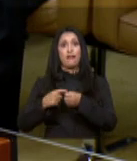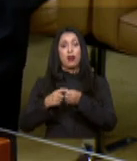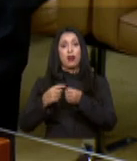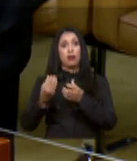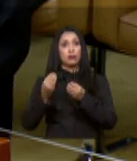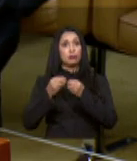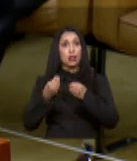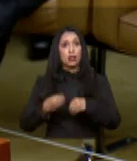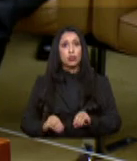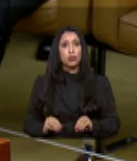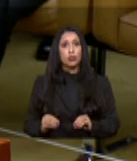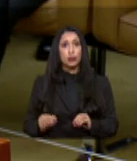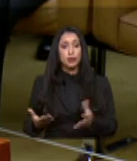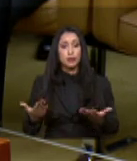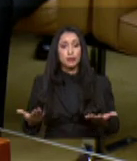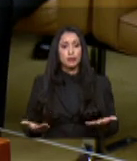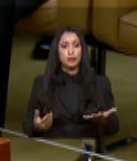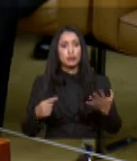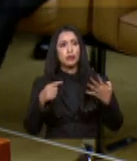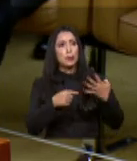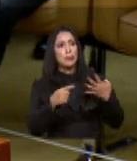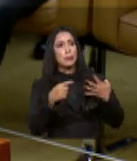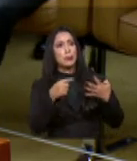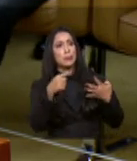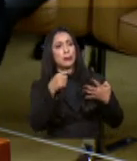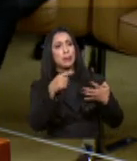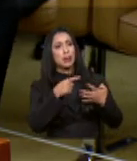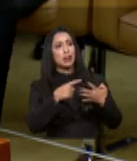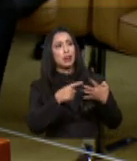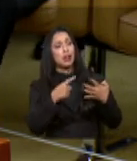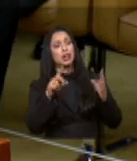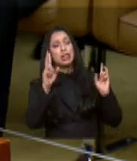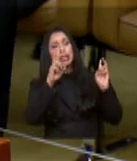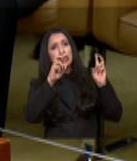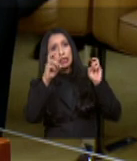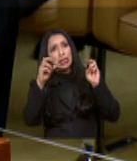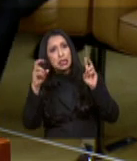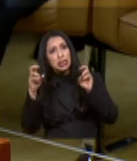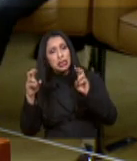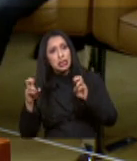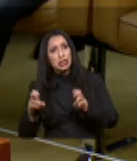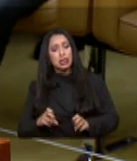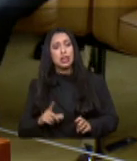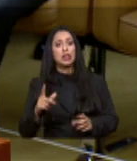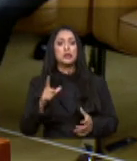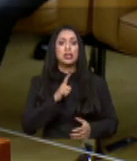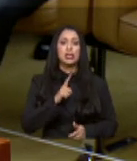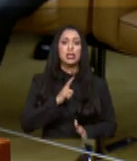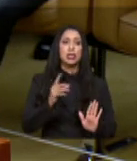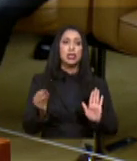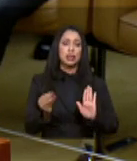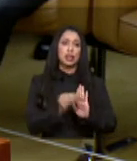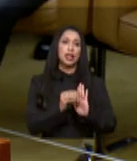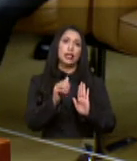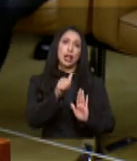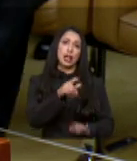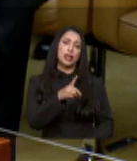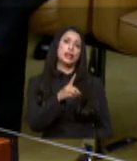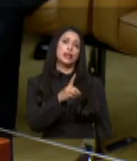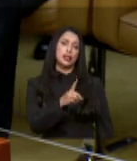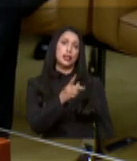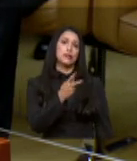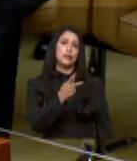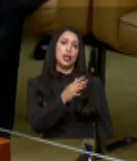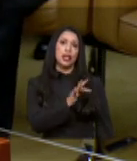aqui alguns dos efeitos, algumas das questões, alguns dos atos públicos que se impugna nessa DPF,